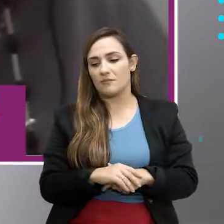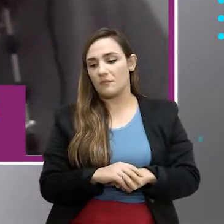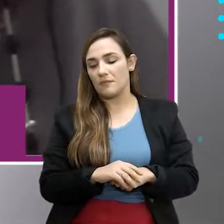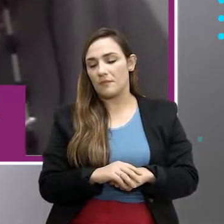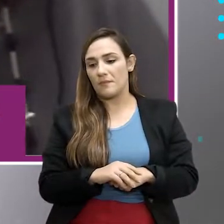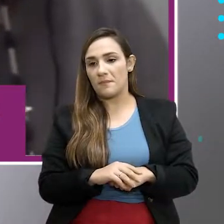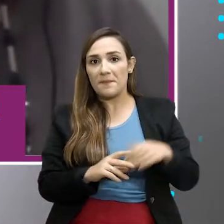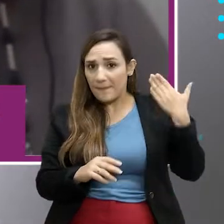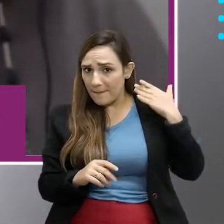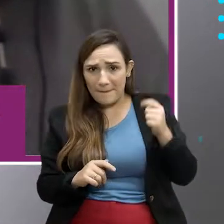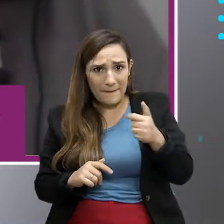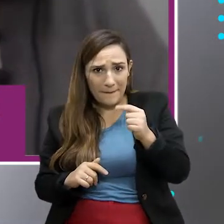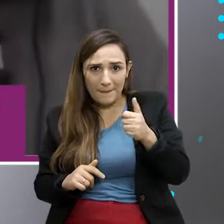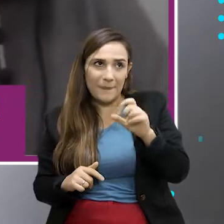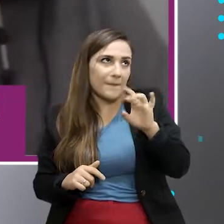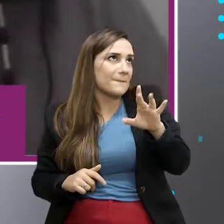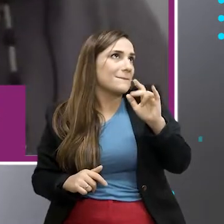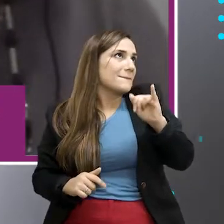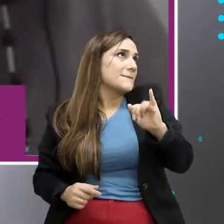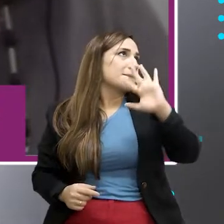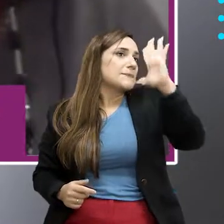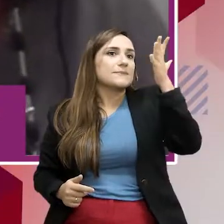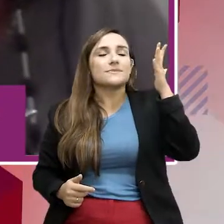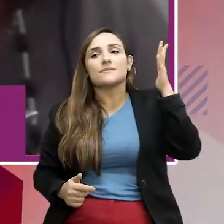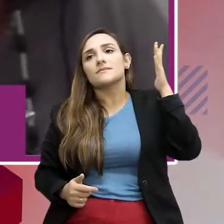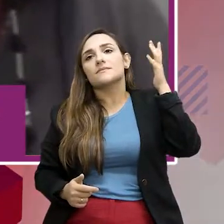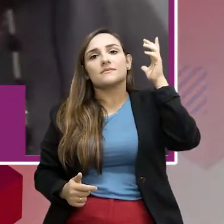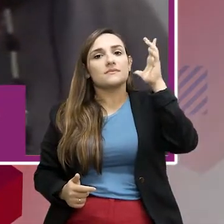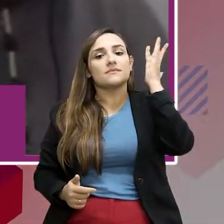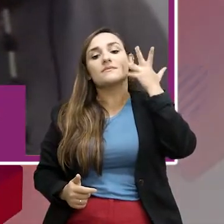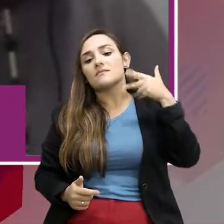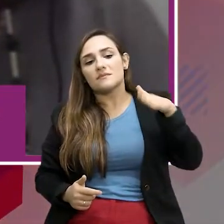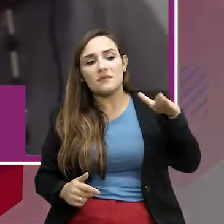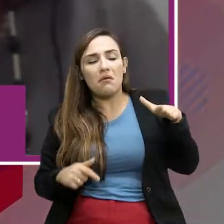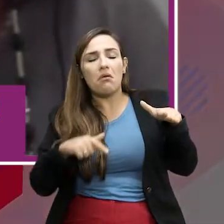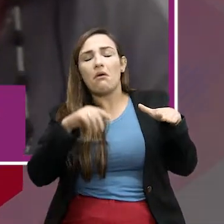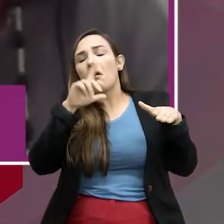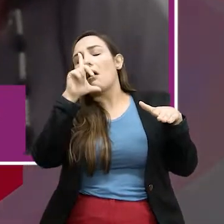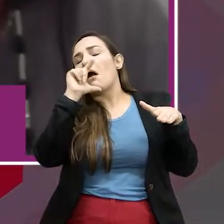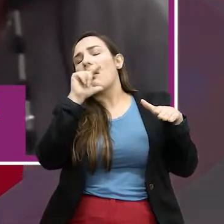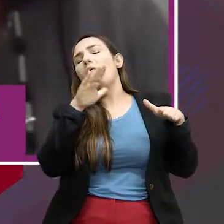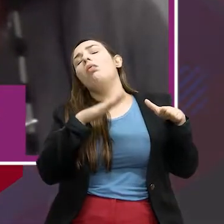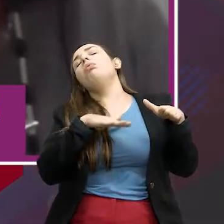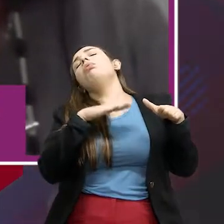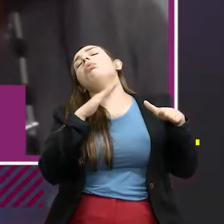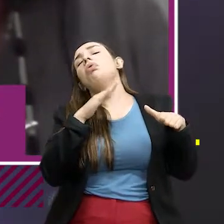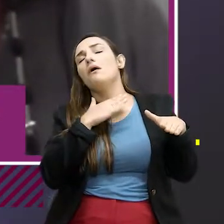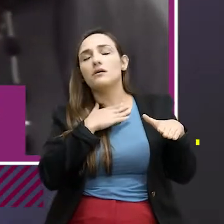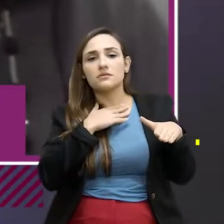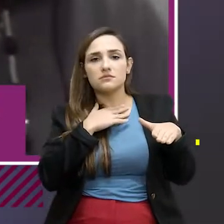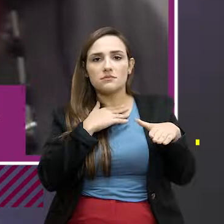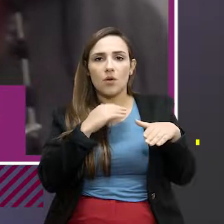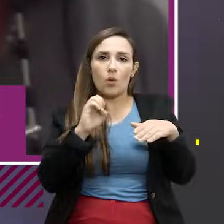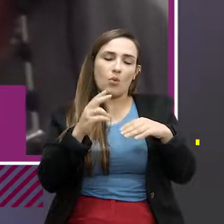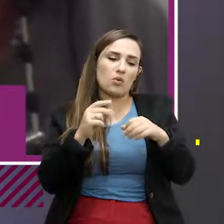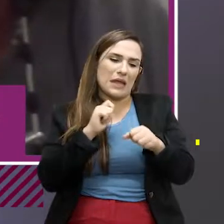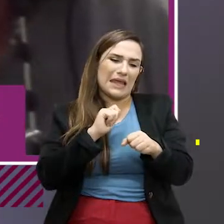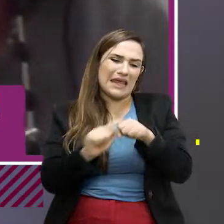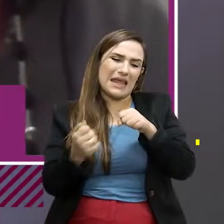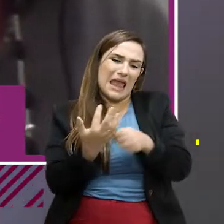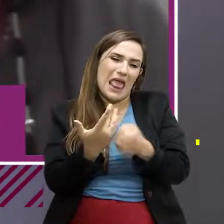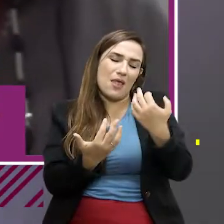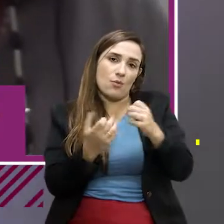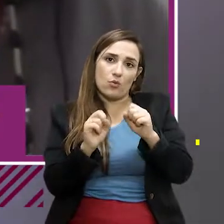muito saudáveis e a gente tem aquelas tragédias, tipo uma criança afogada lá na UTI pediátrica, uma criança que precisa fazer uma